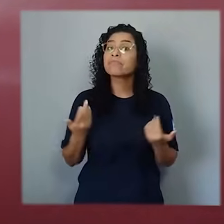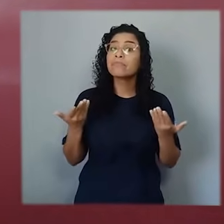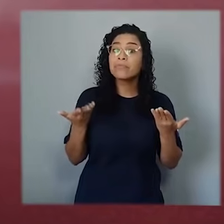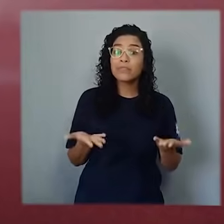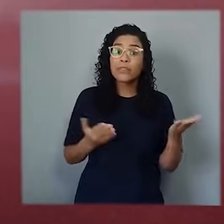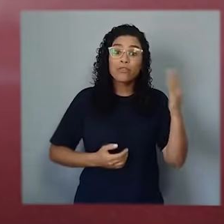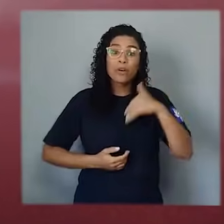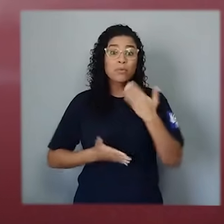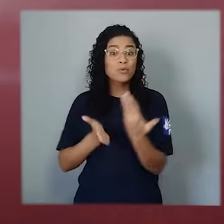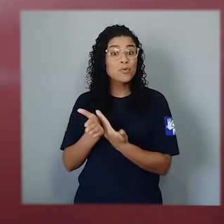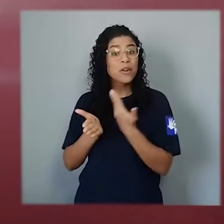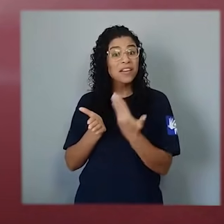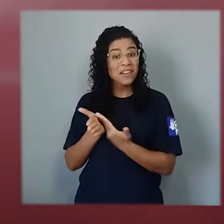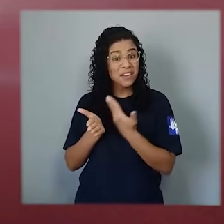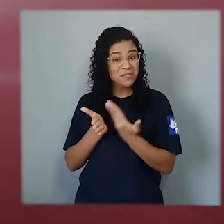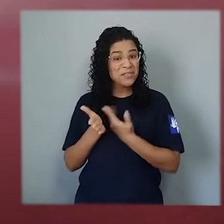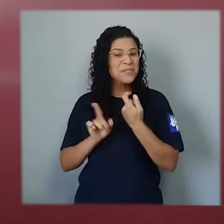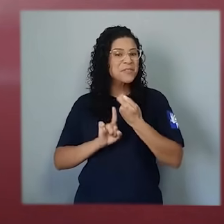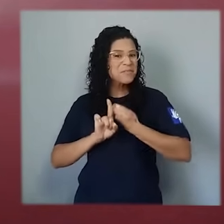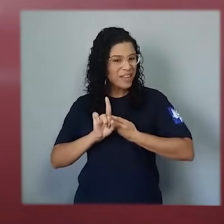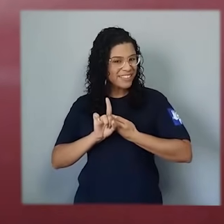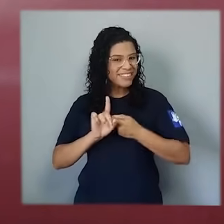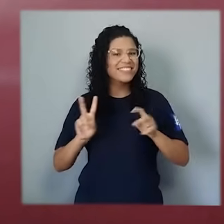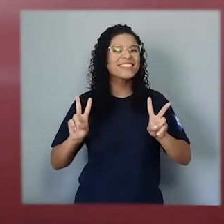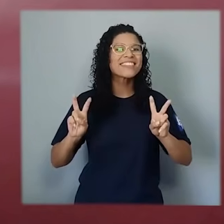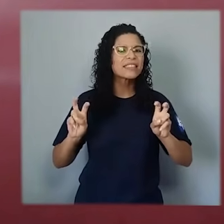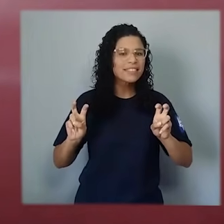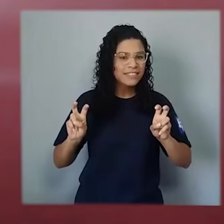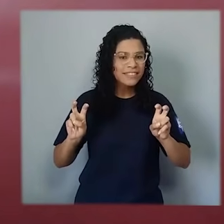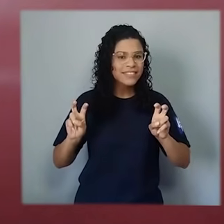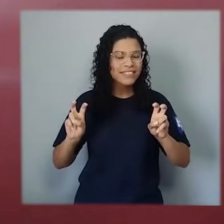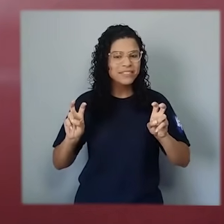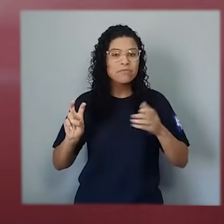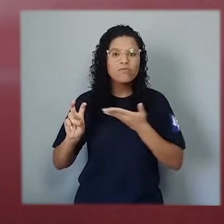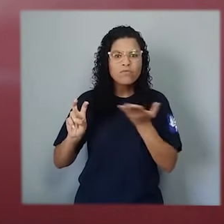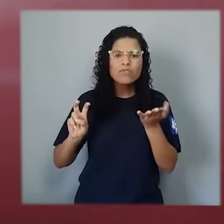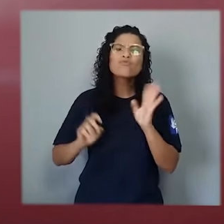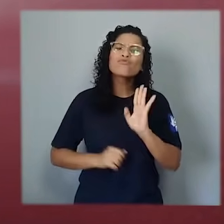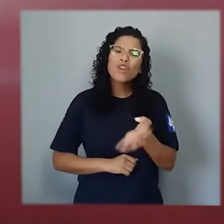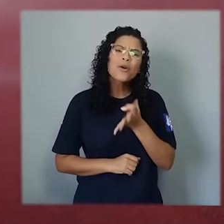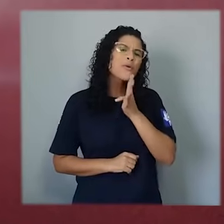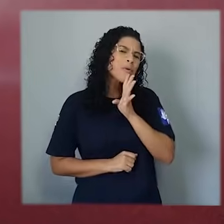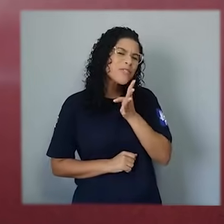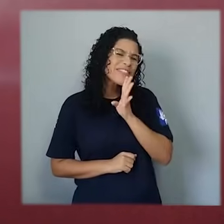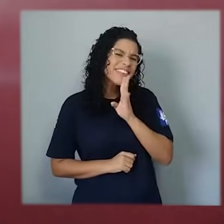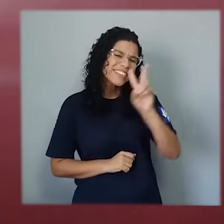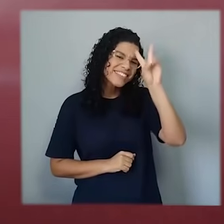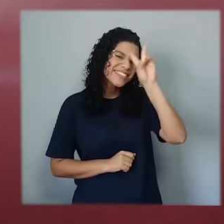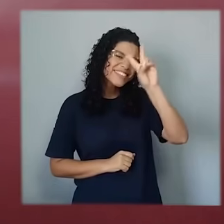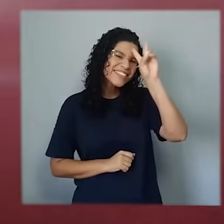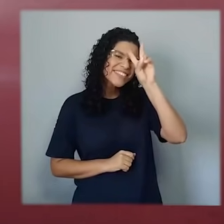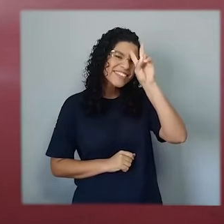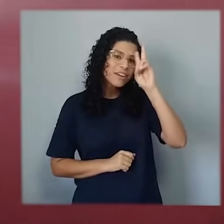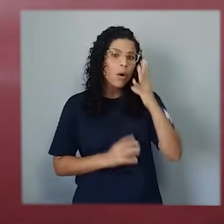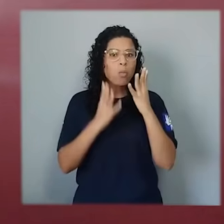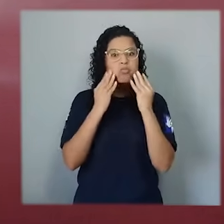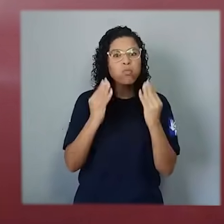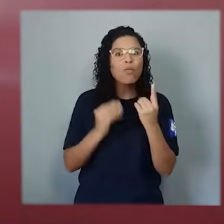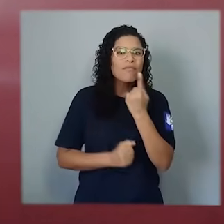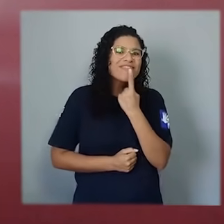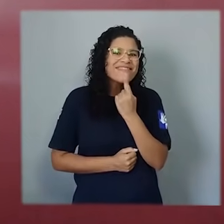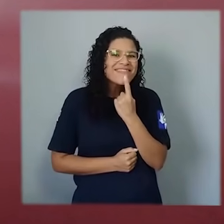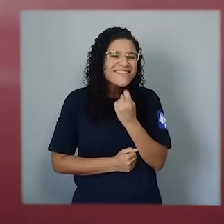Bom, vamos ao nosso livro desse mês. Vocês já ouviram a história do medonho,